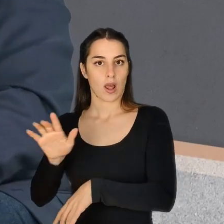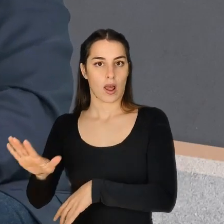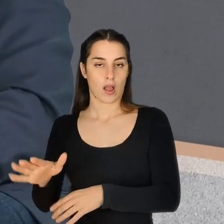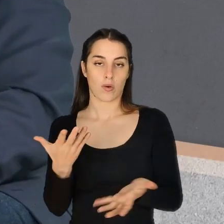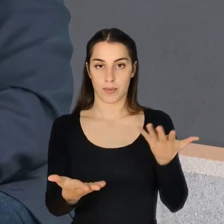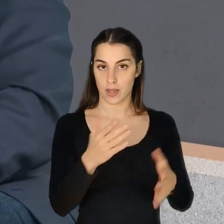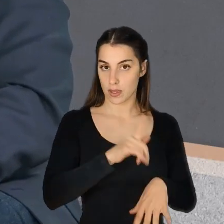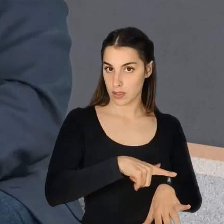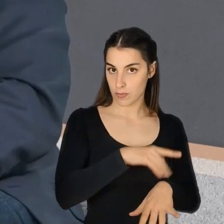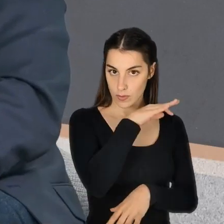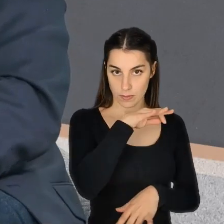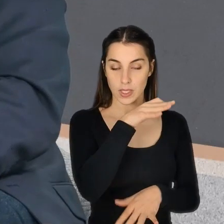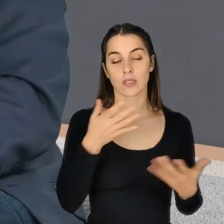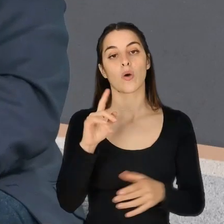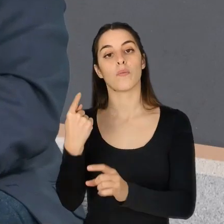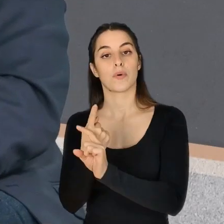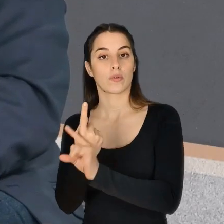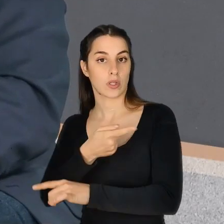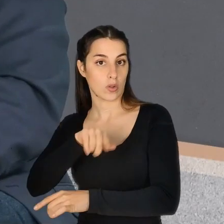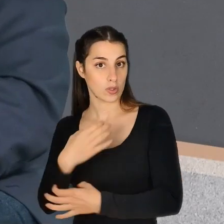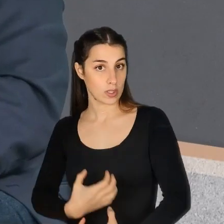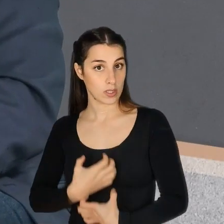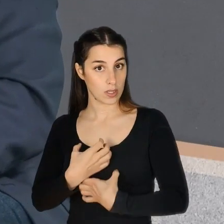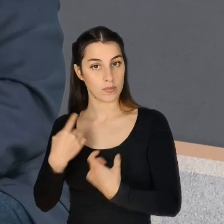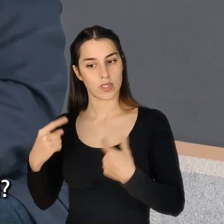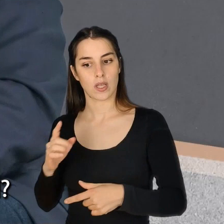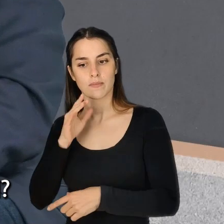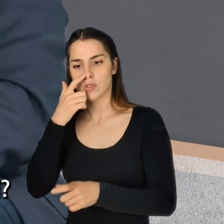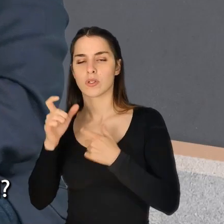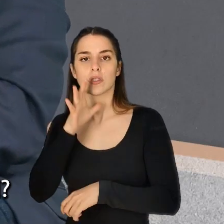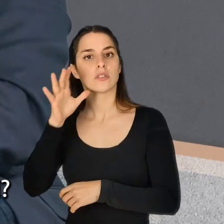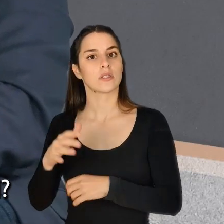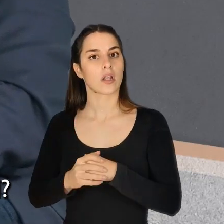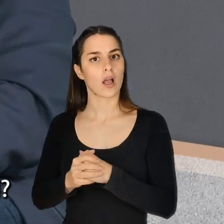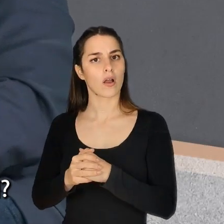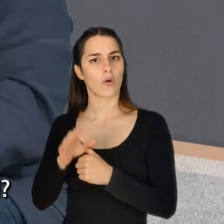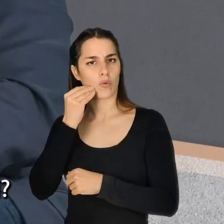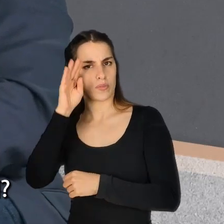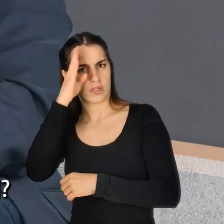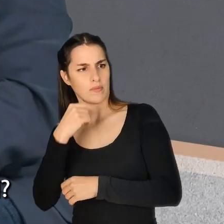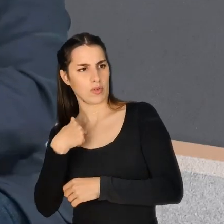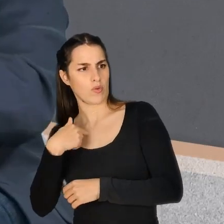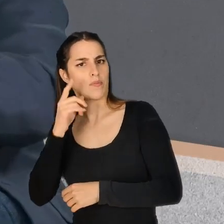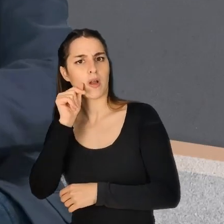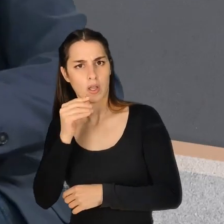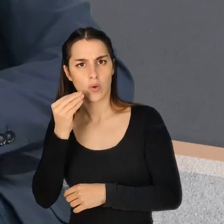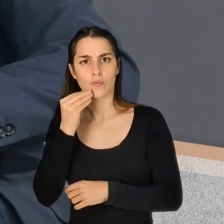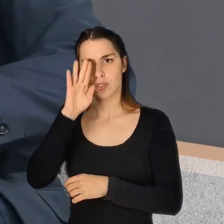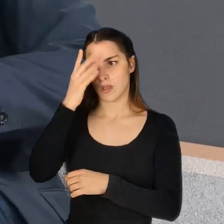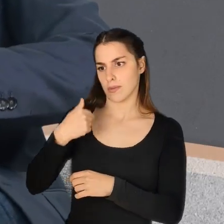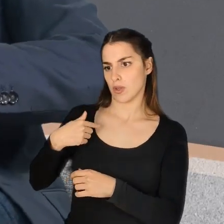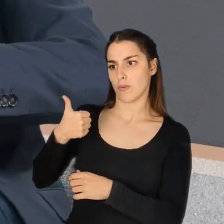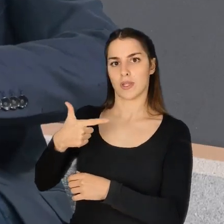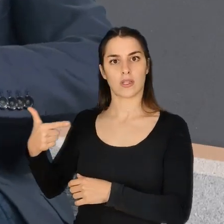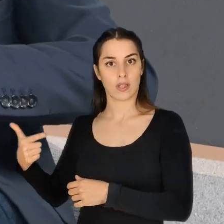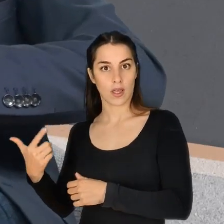do que às vezes com a família. Sim, sim, sim. E uma das coisas que nós sentimos o feedback é precisamente as pessoas dizerem assim, espera aí, mas como é que eles sabem que eu fui pai? Ou como é que eles sabem que eu faço BTT?